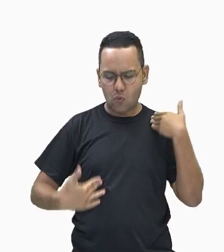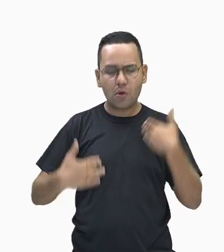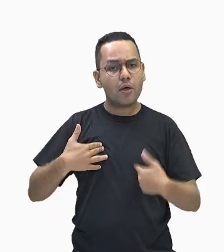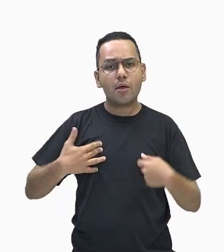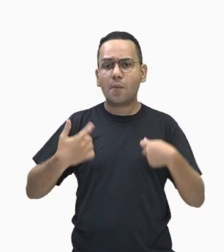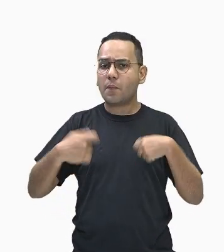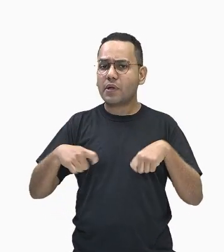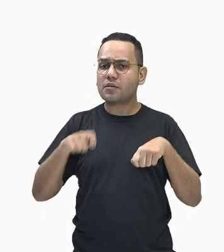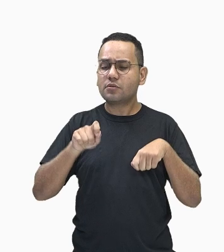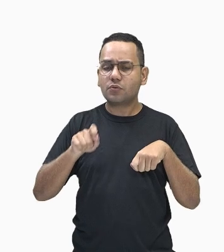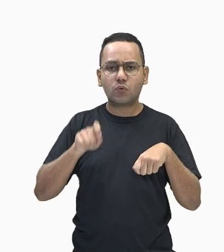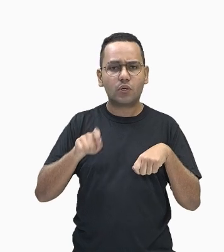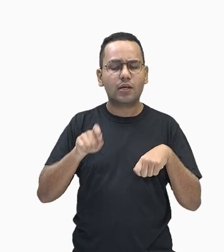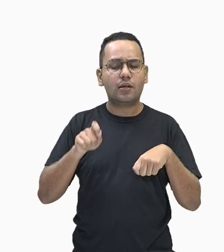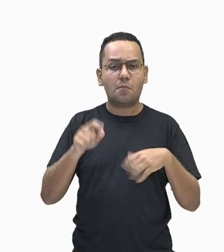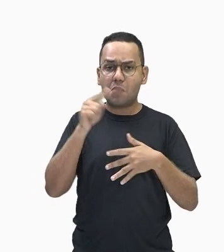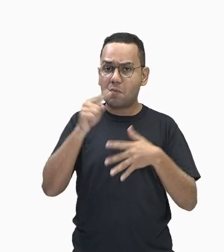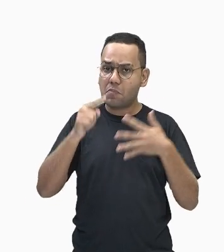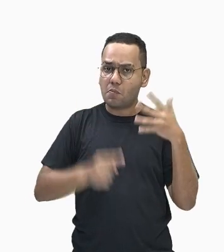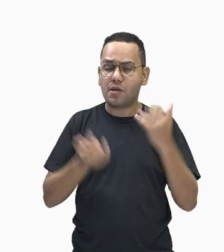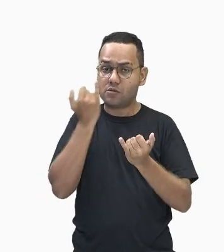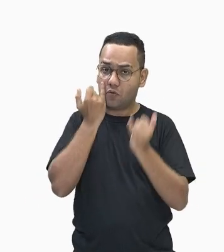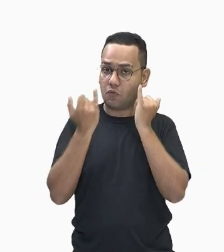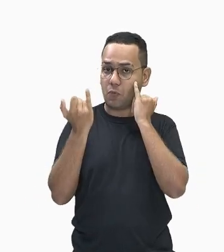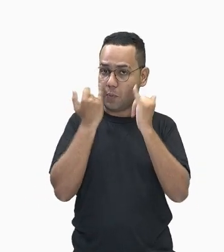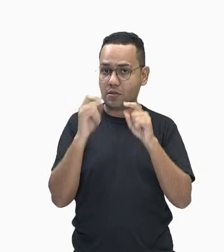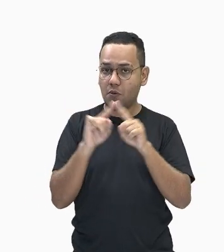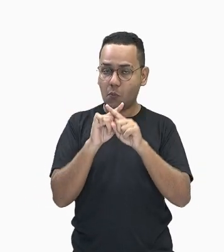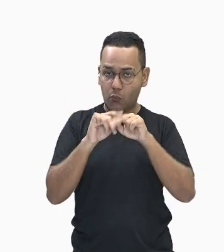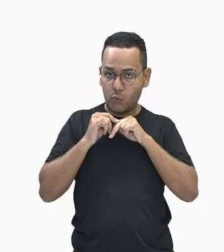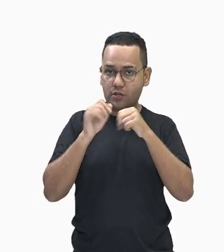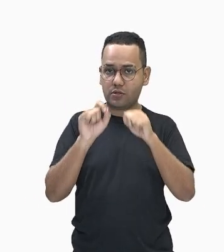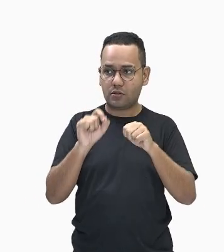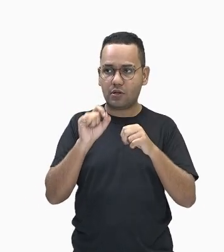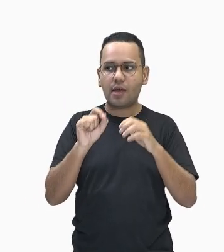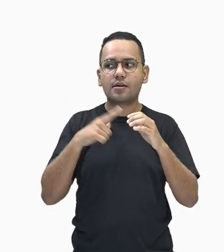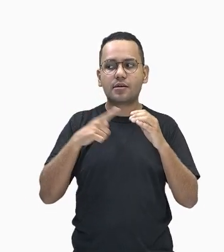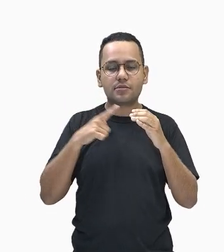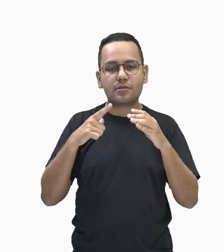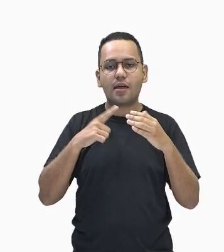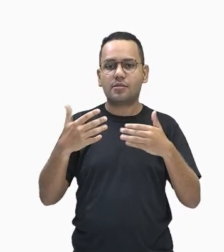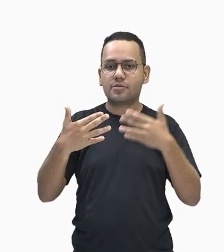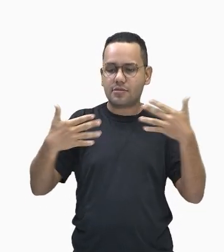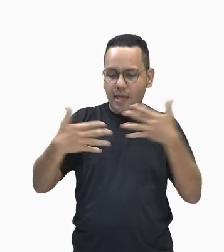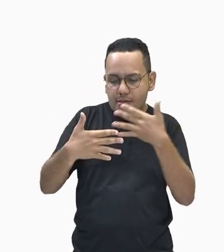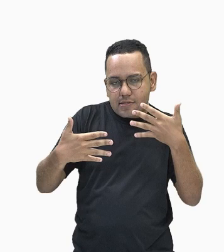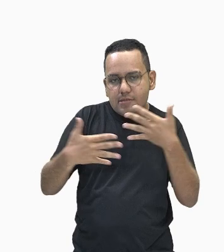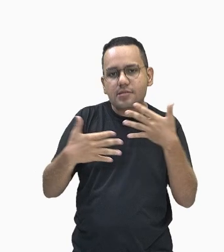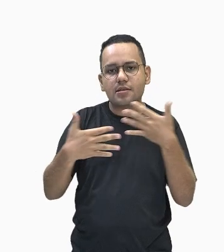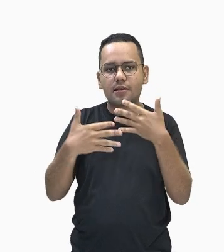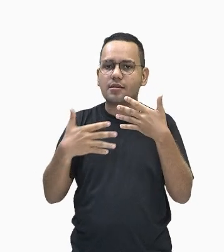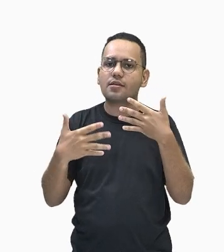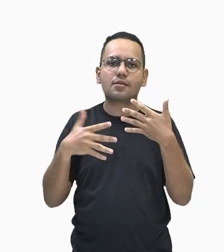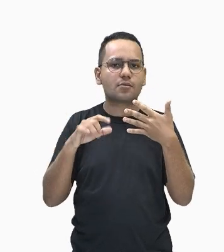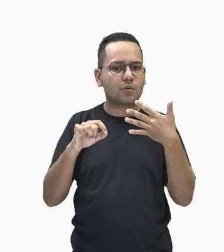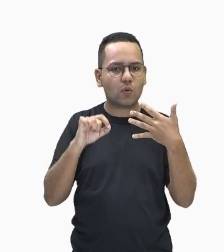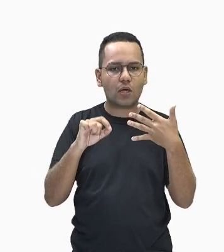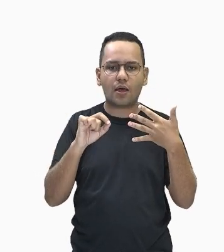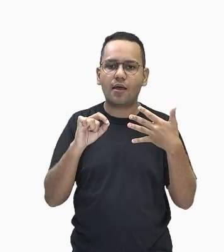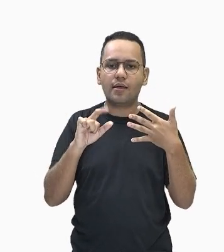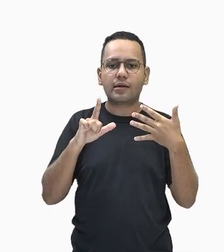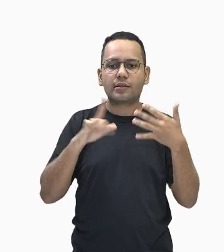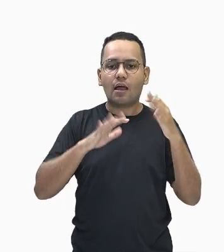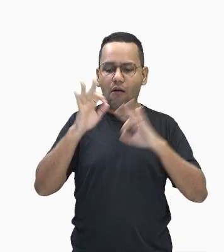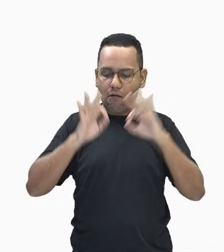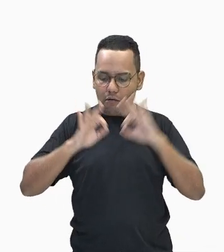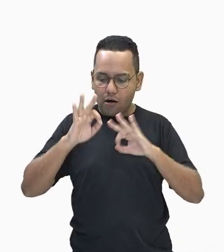se sustentar. Então tem tecidos que compõem, né, que nos fazem um ser humano ou fazem um outro animal